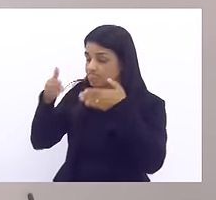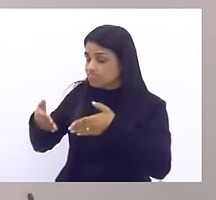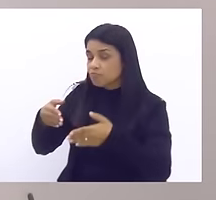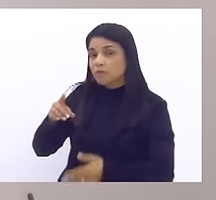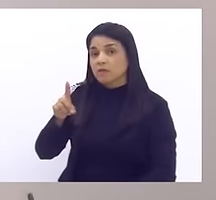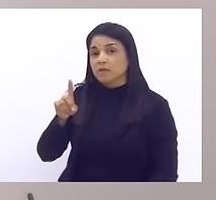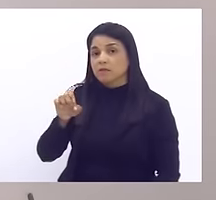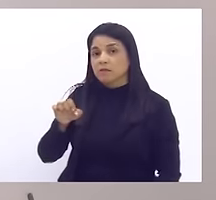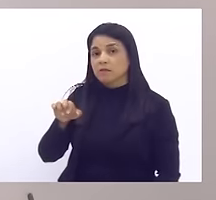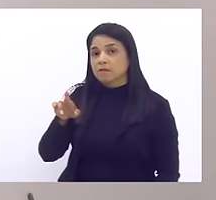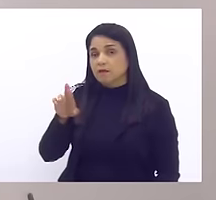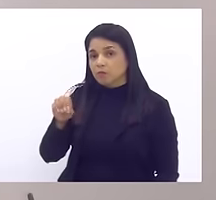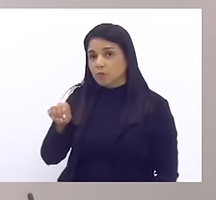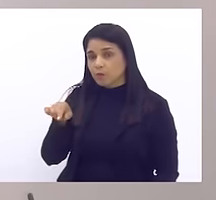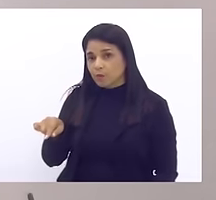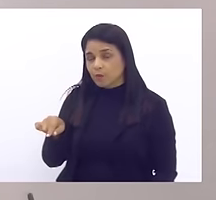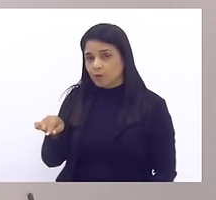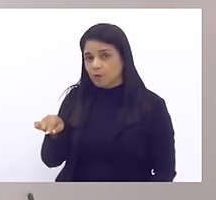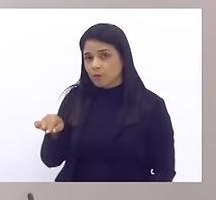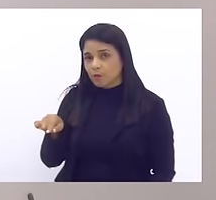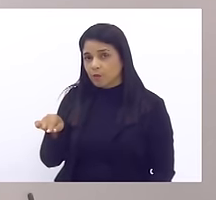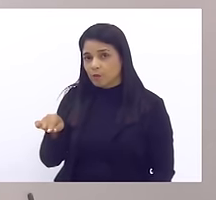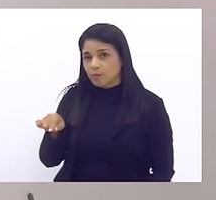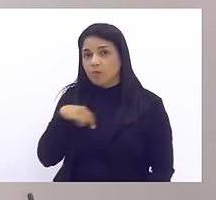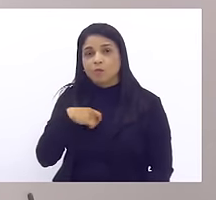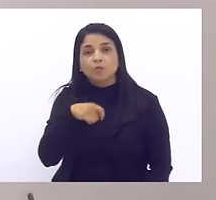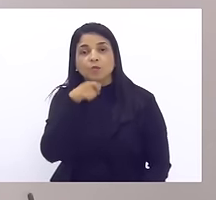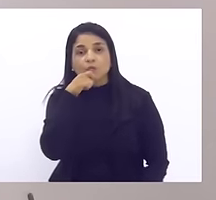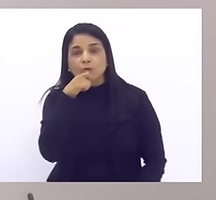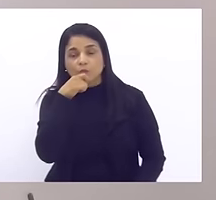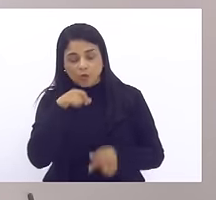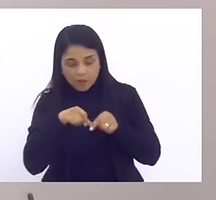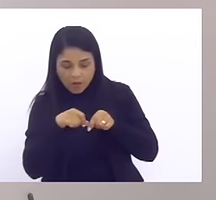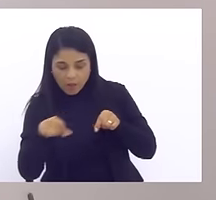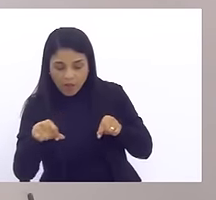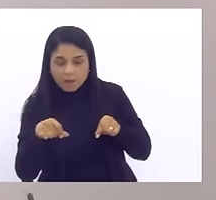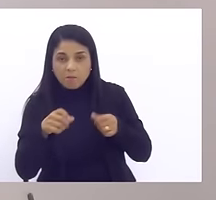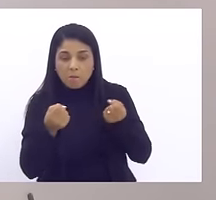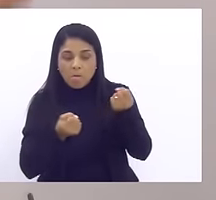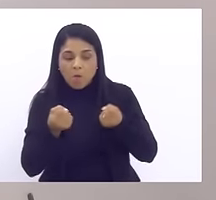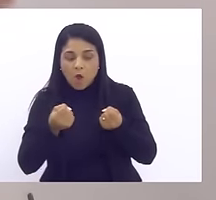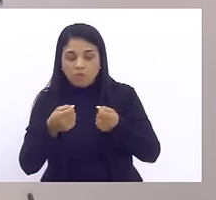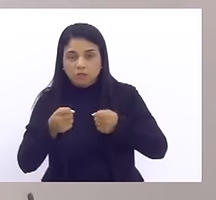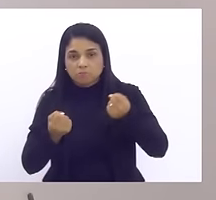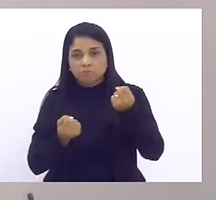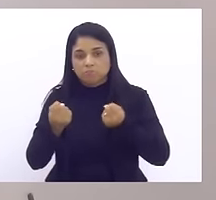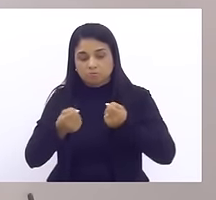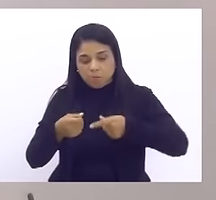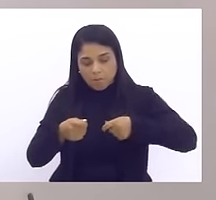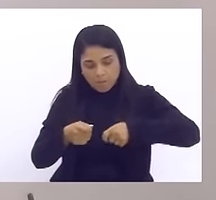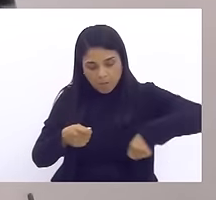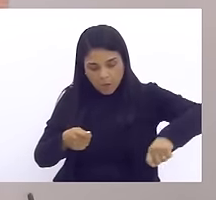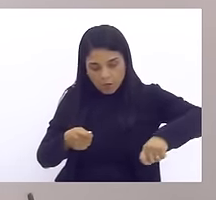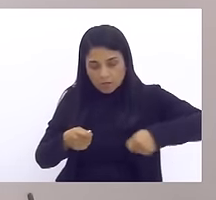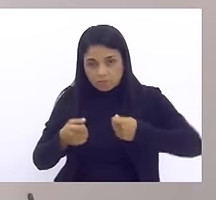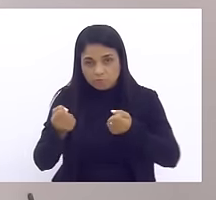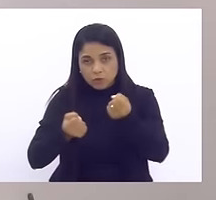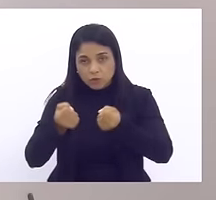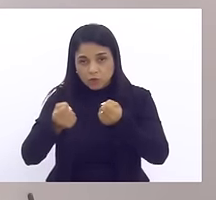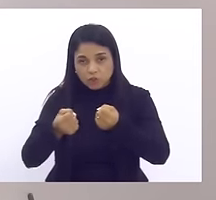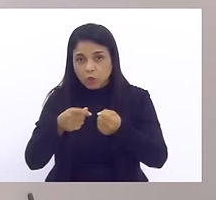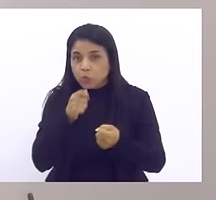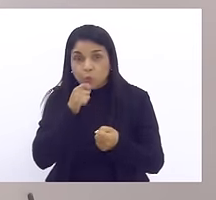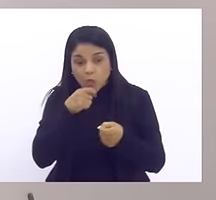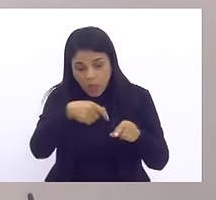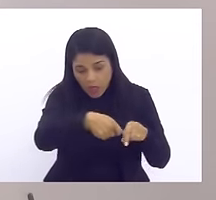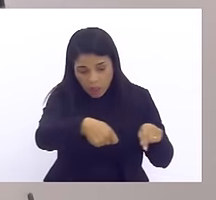ninguém primeiro não há lacre na porta do motorista estou lhe afirmando e a senhora disse desconhecer estou